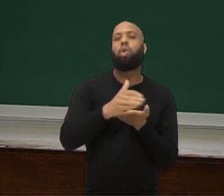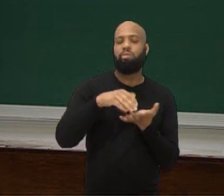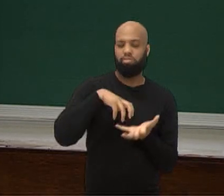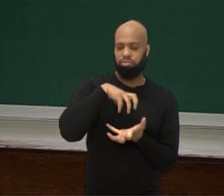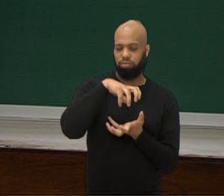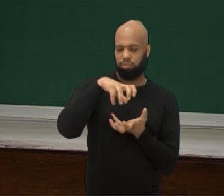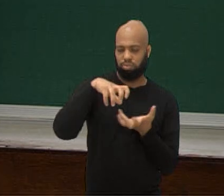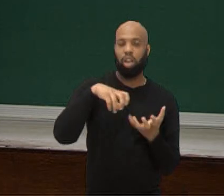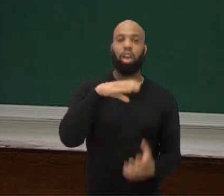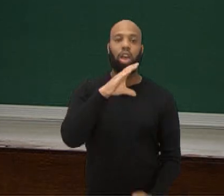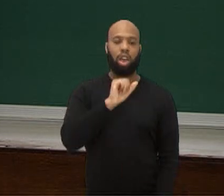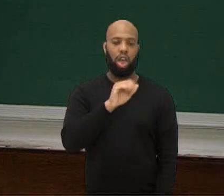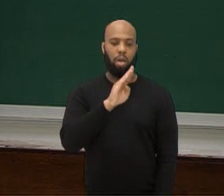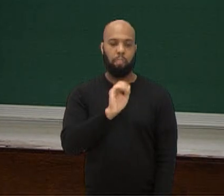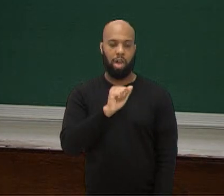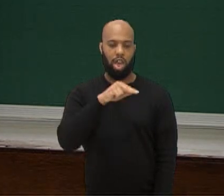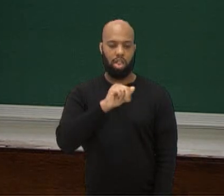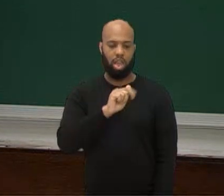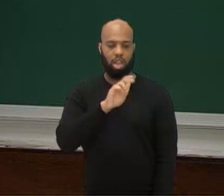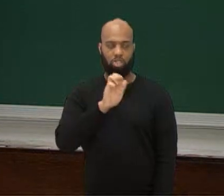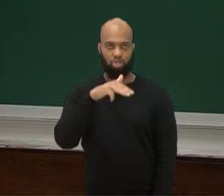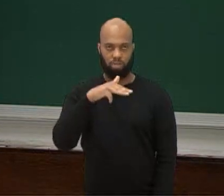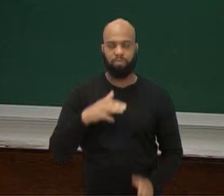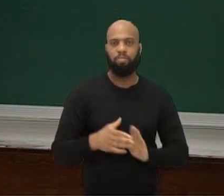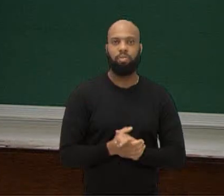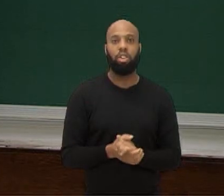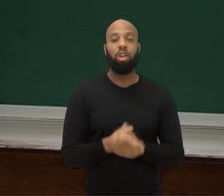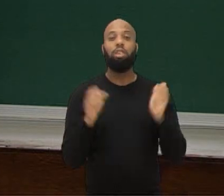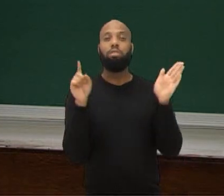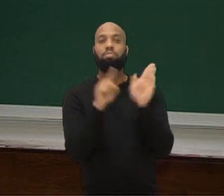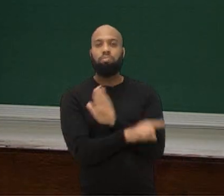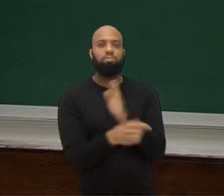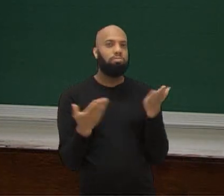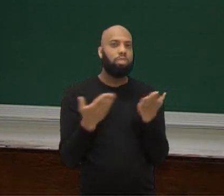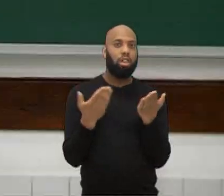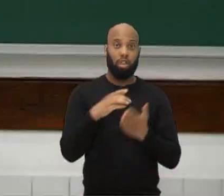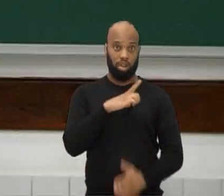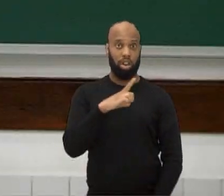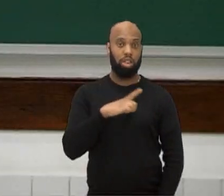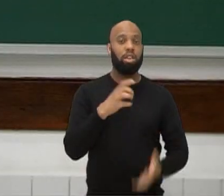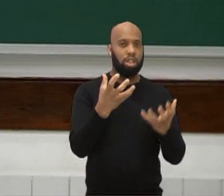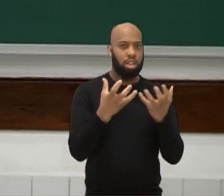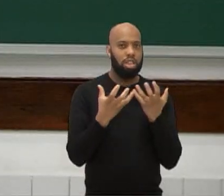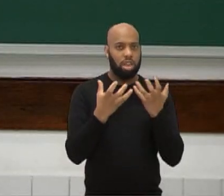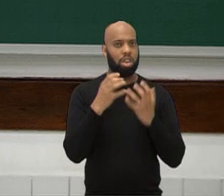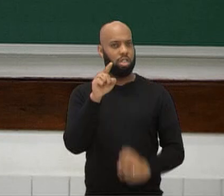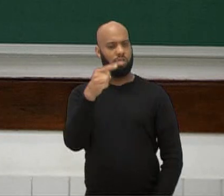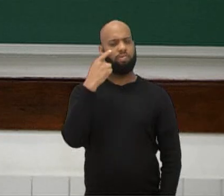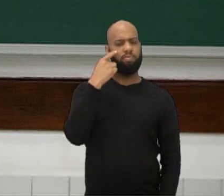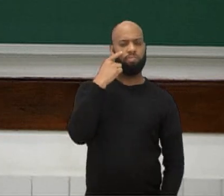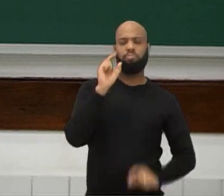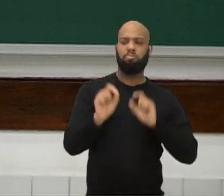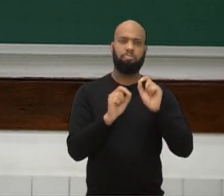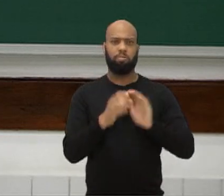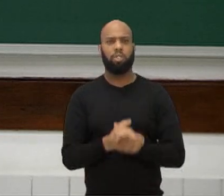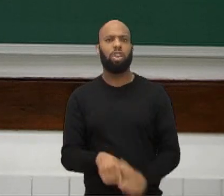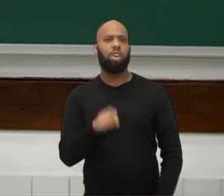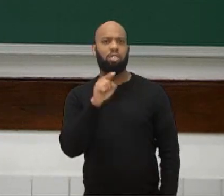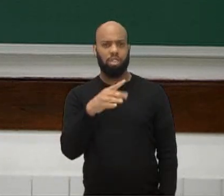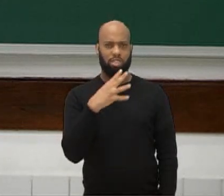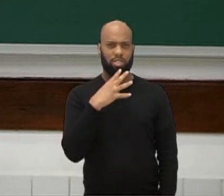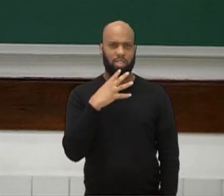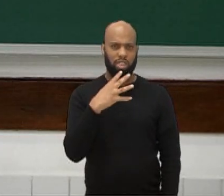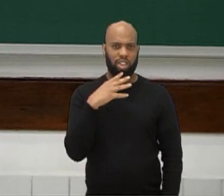início da revolta da cabanagem. A pergunta que eu gostaria de te fazer é, você já ouviu falar